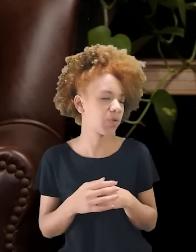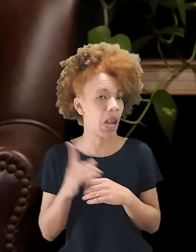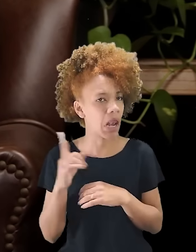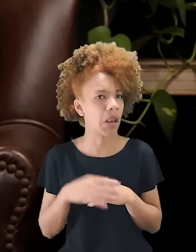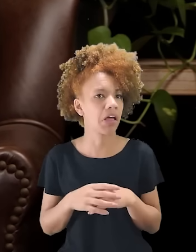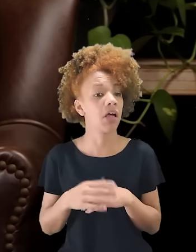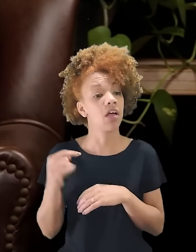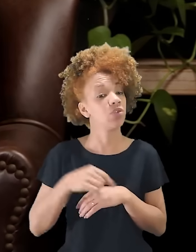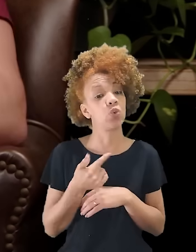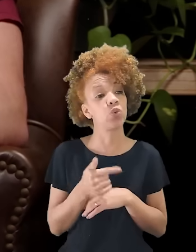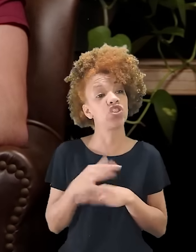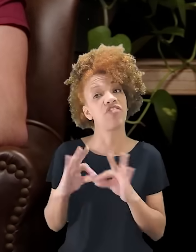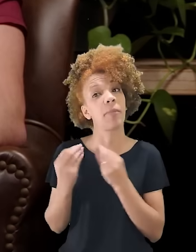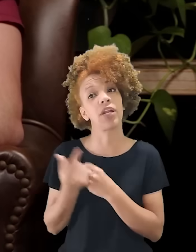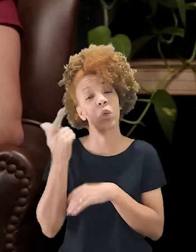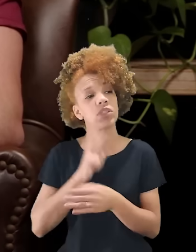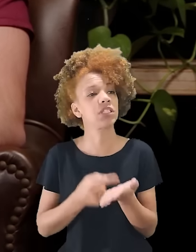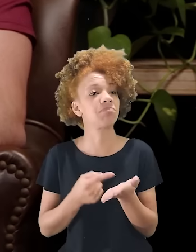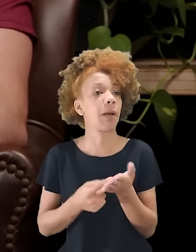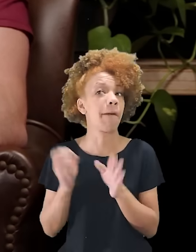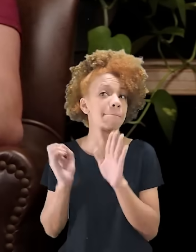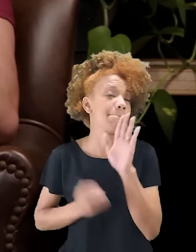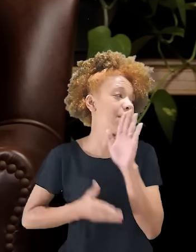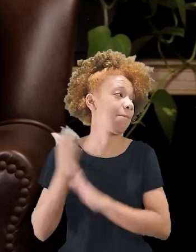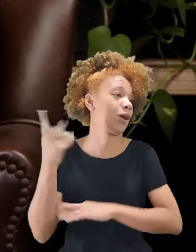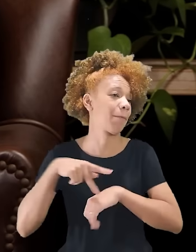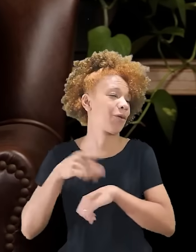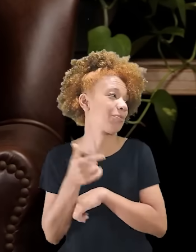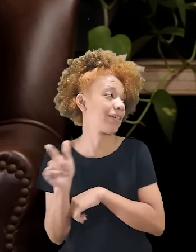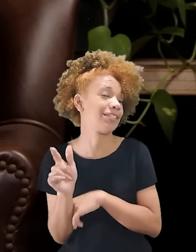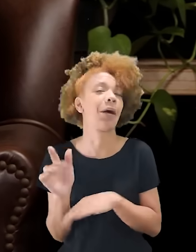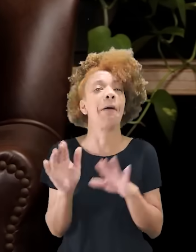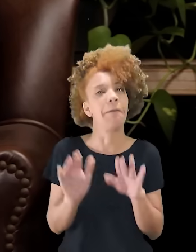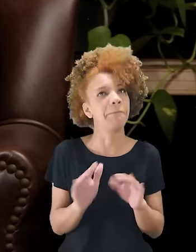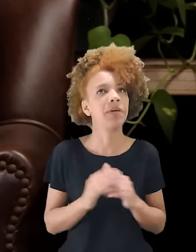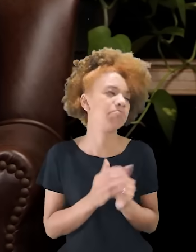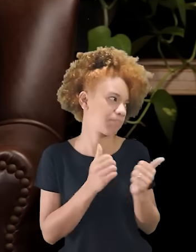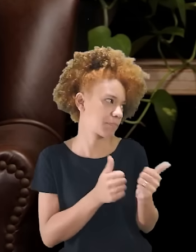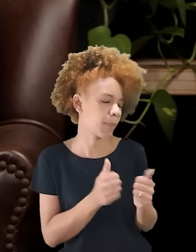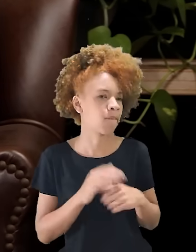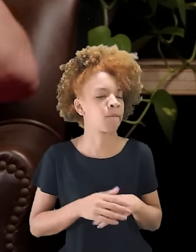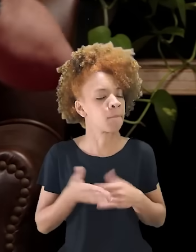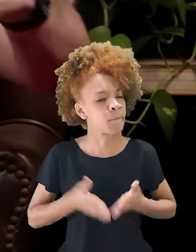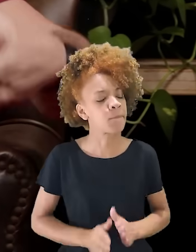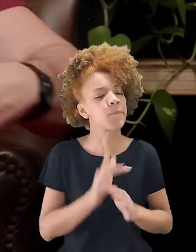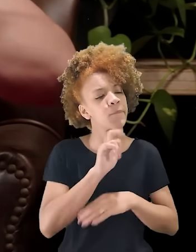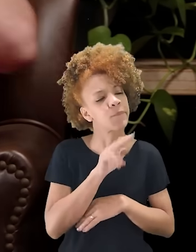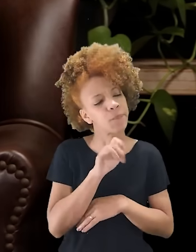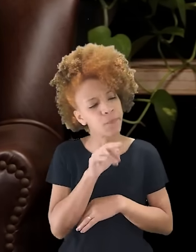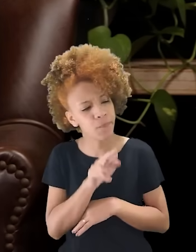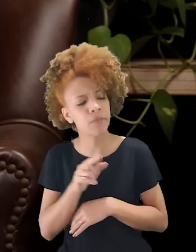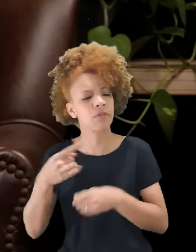valer falei assim a galera ficou aqui é porque não tinha um parente que consegui um esquema para eles irem embora né acaba sendo isso mas assim beleza você nasceu em Governador